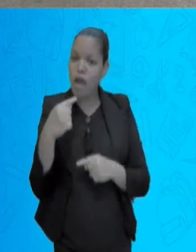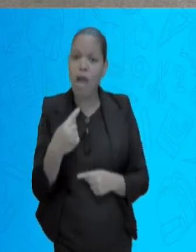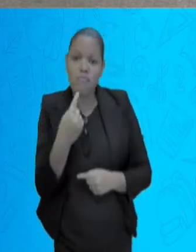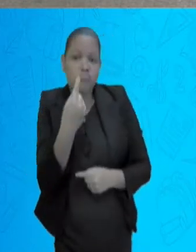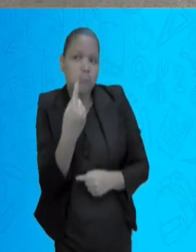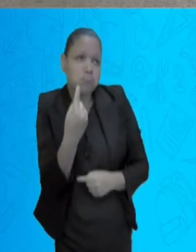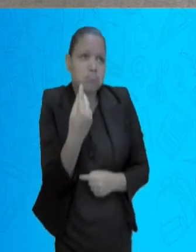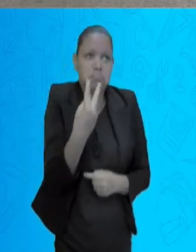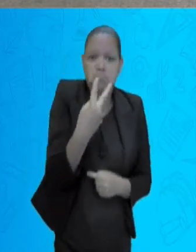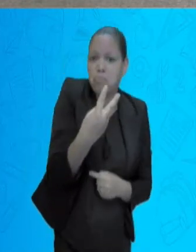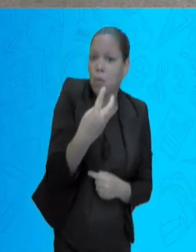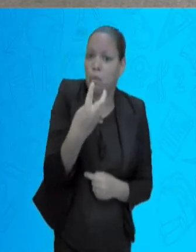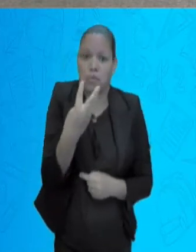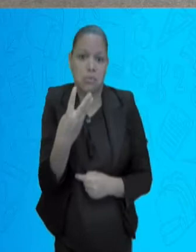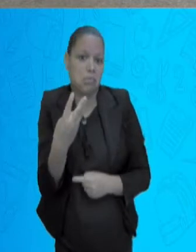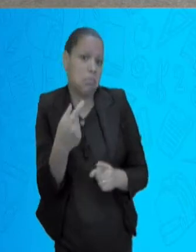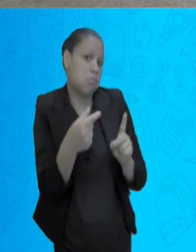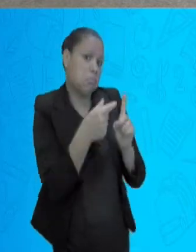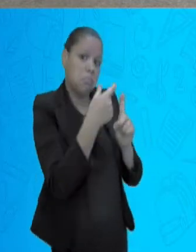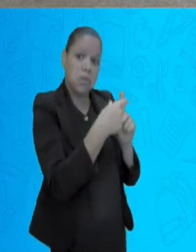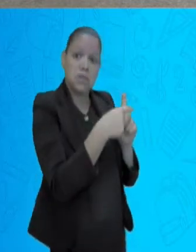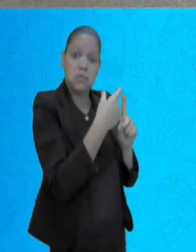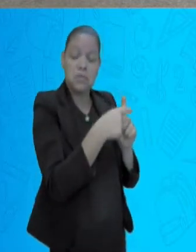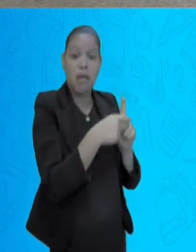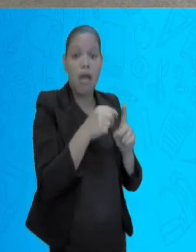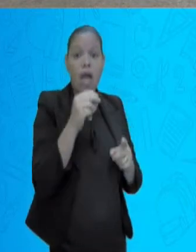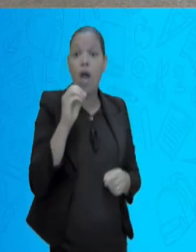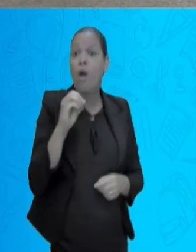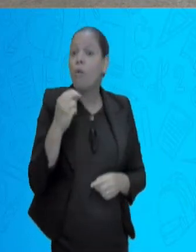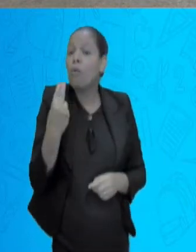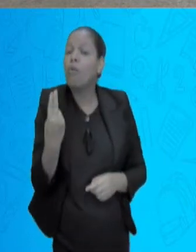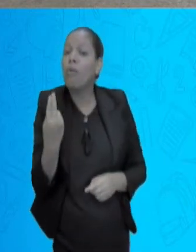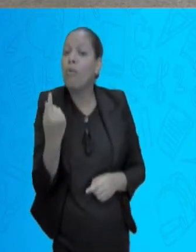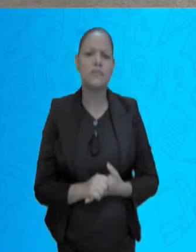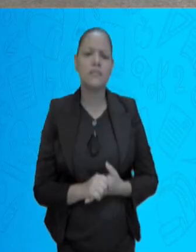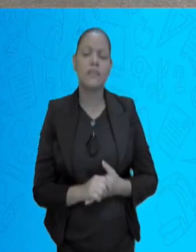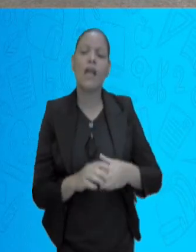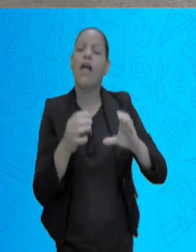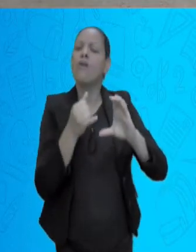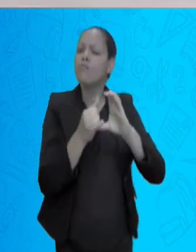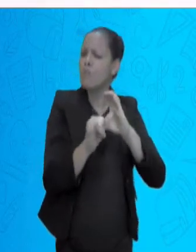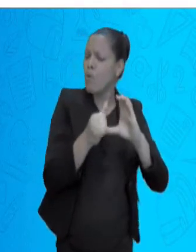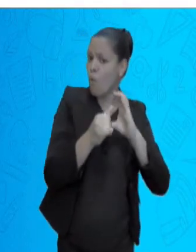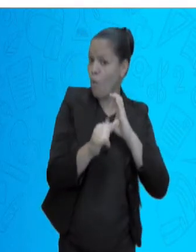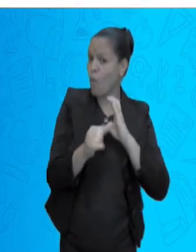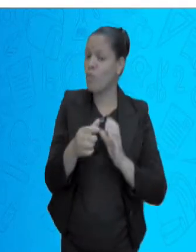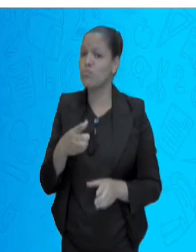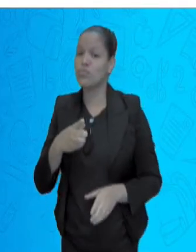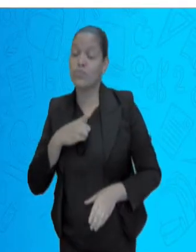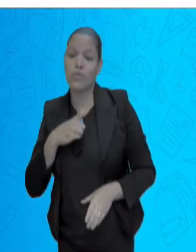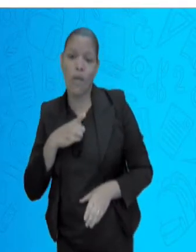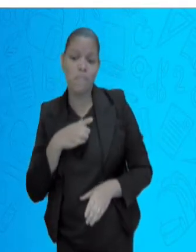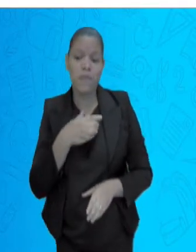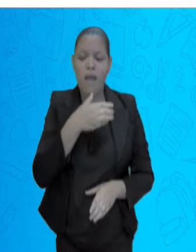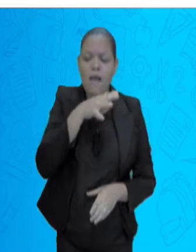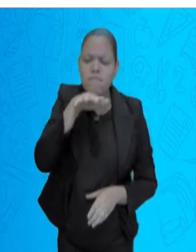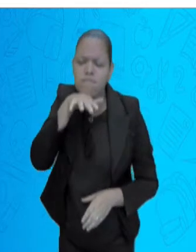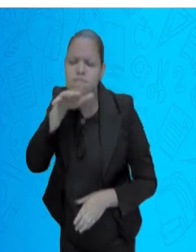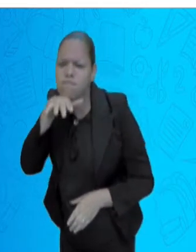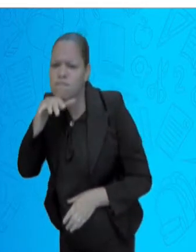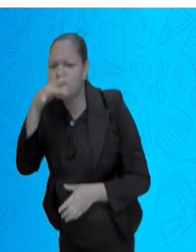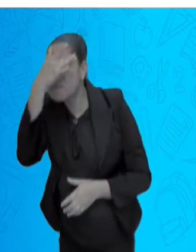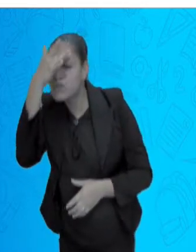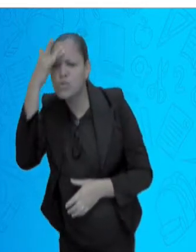3 personagens, às vezes só 2. Vamos lá. Podem ser animais,